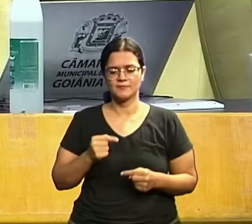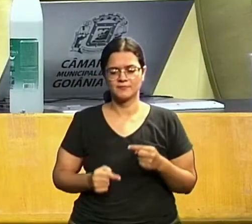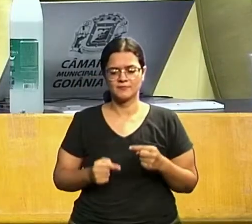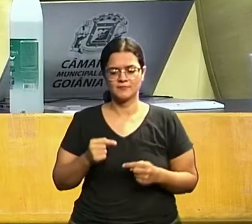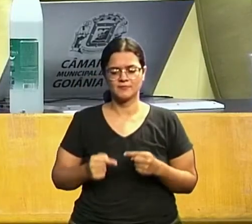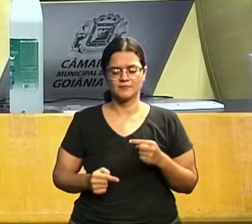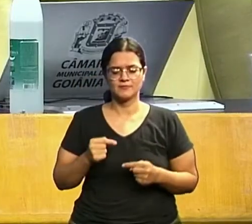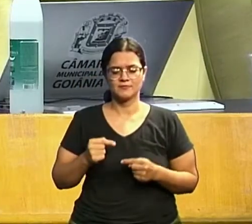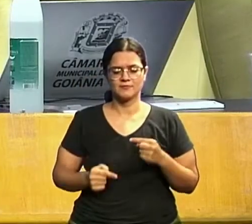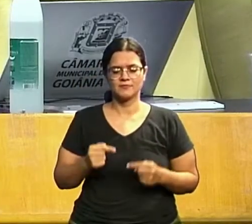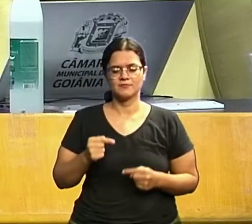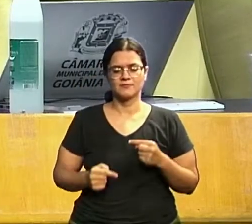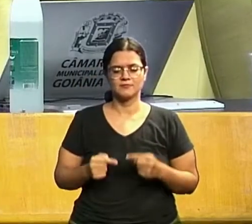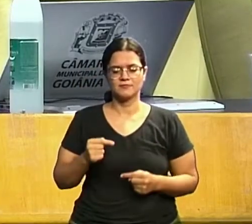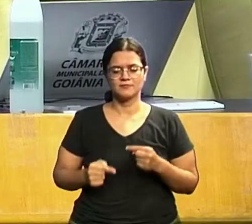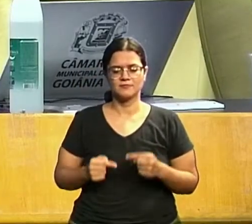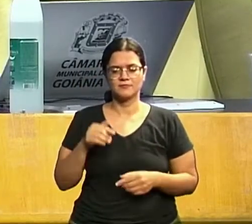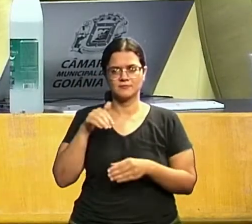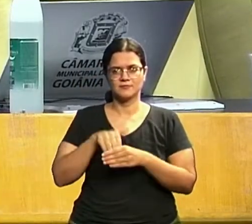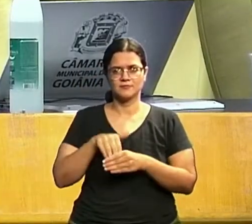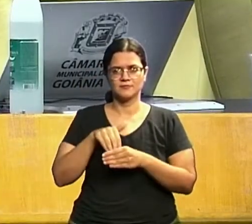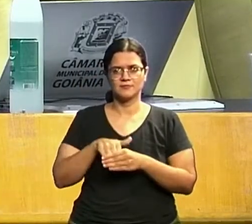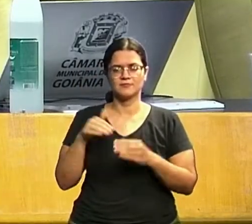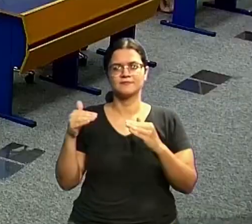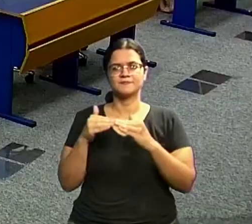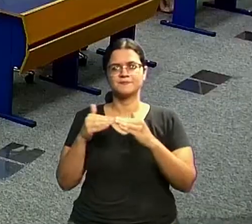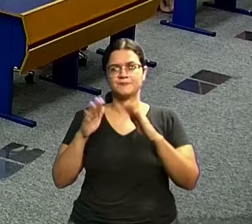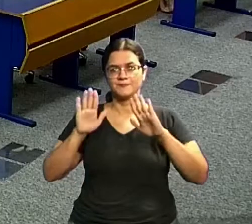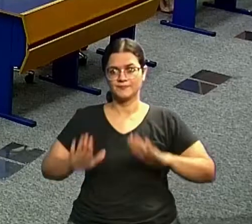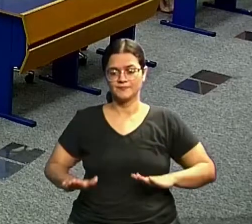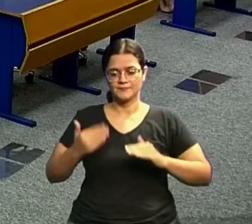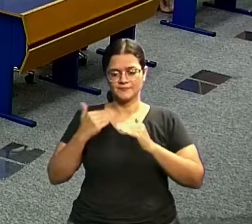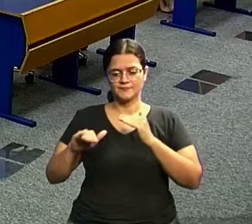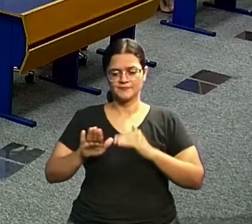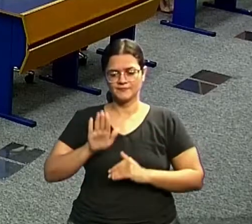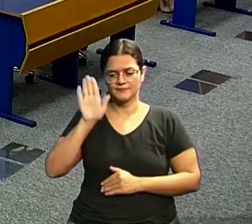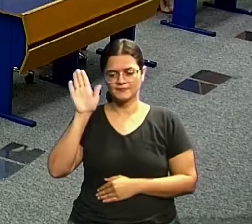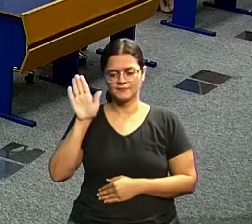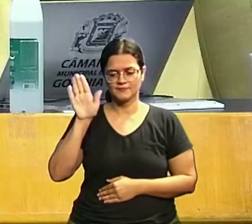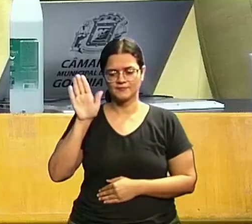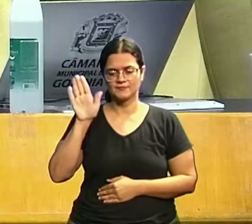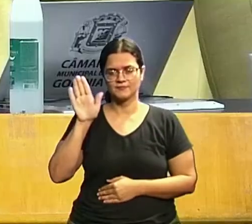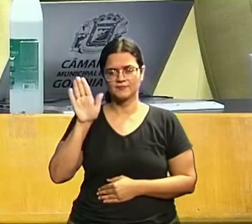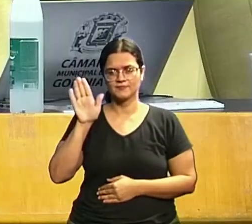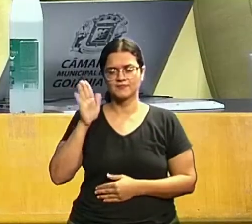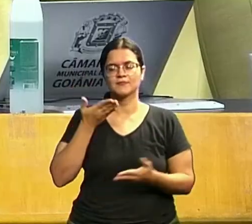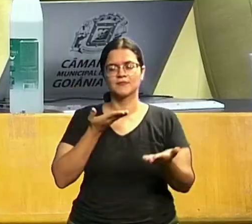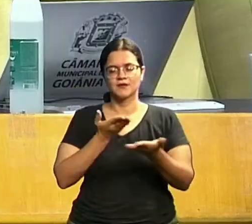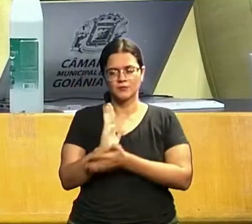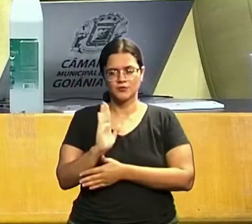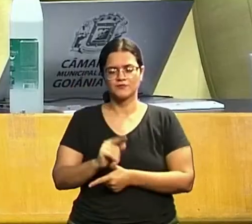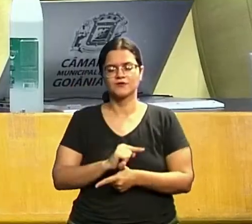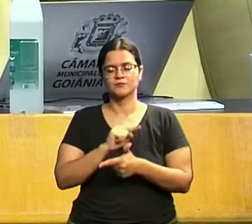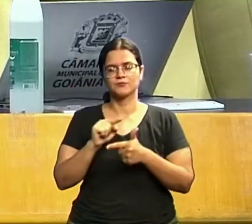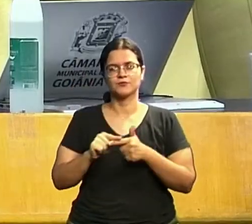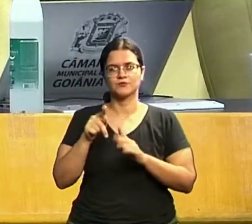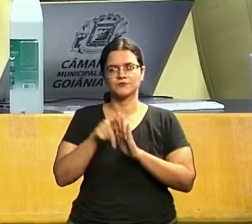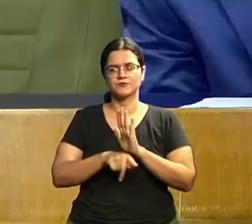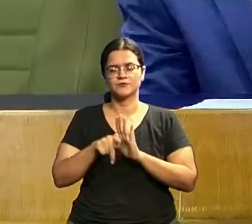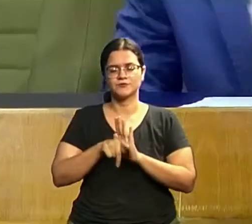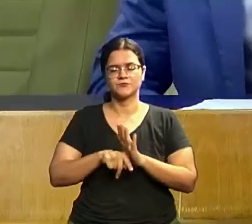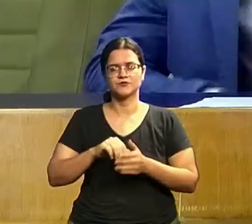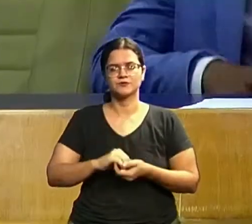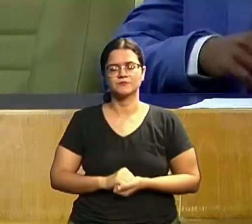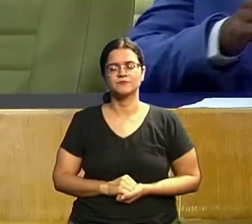discussão. O projeto está em votação. Favoráveis, presidente da comissão. Contrários, se manifestem. Aprovado. Projeto